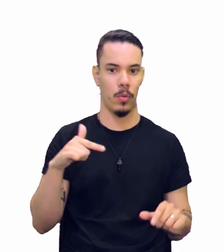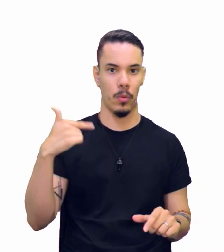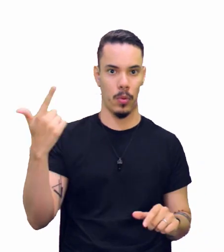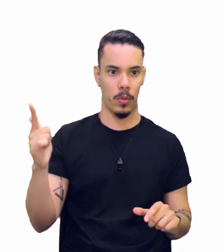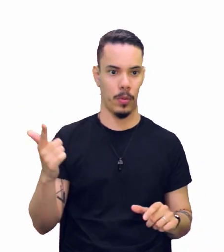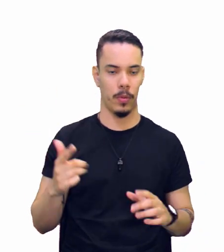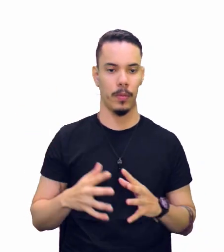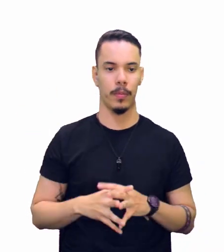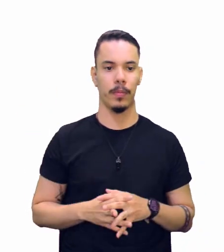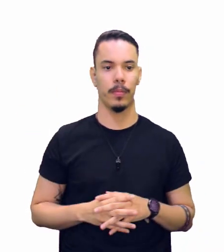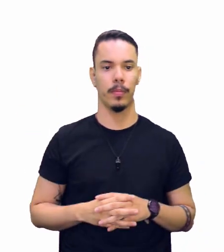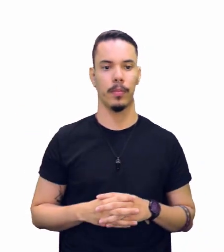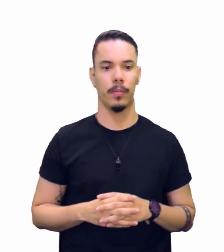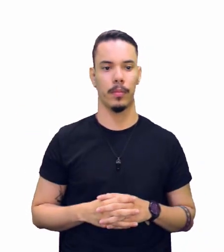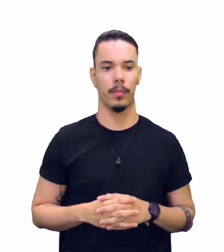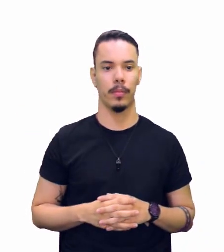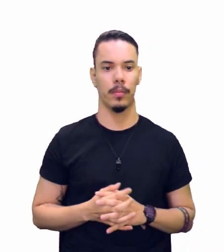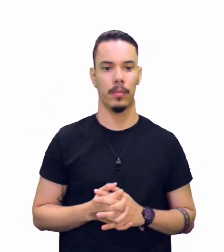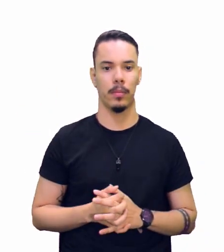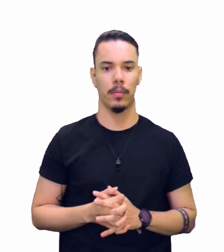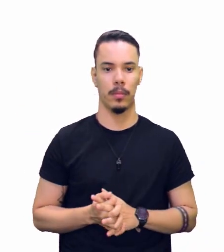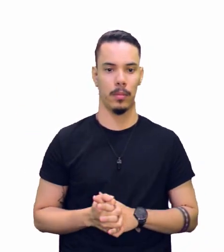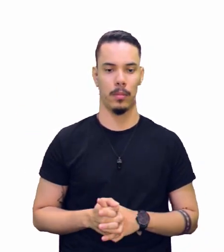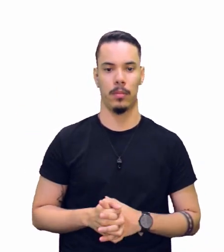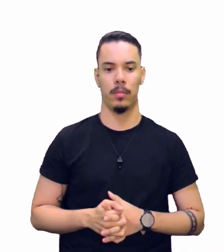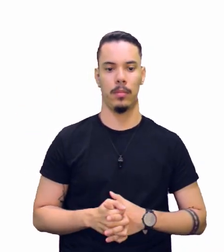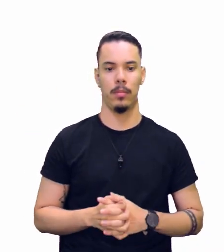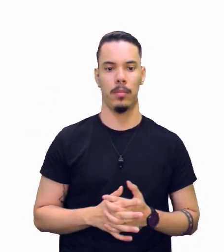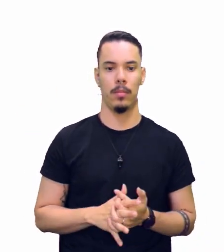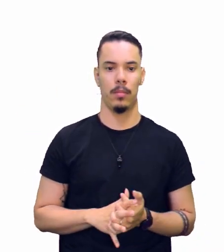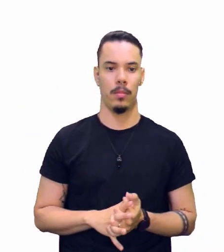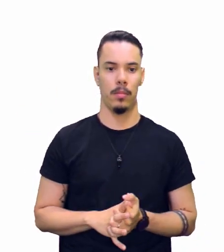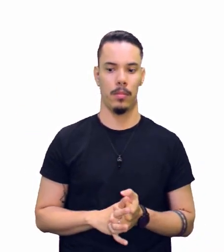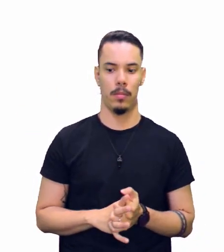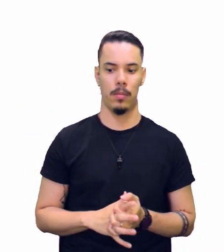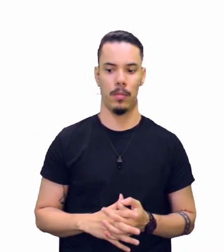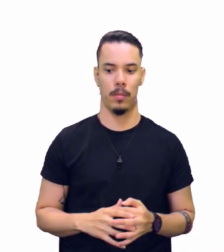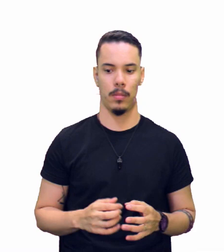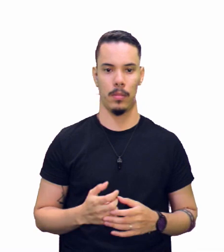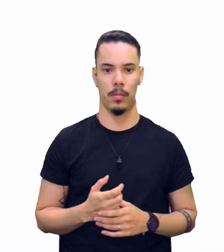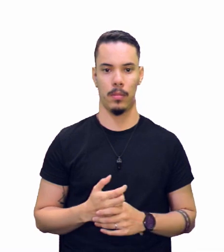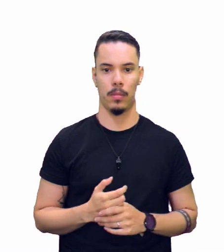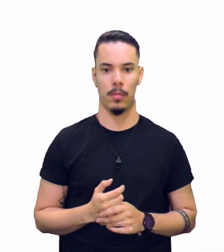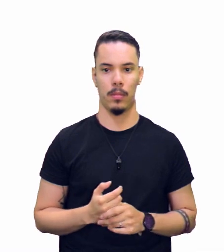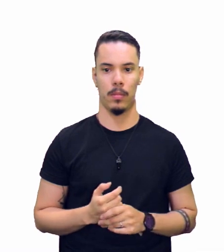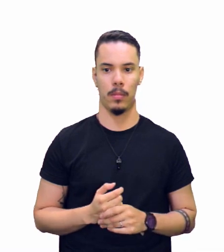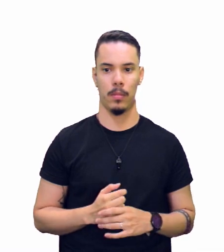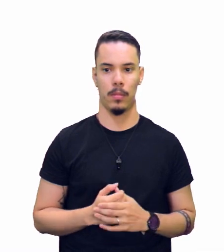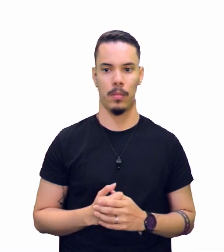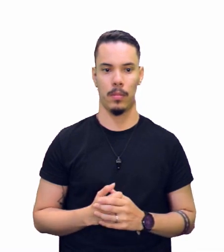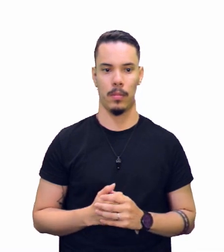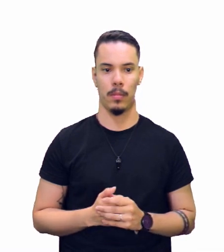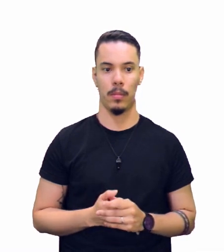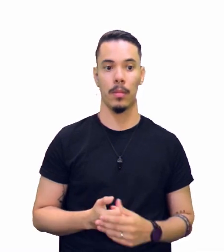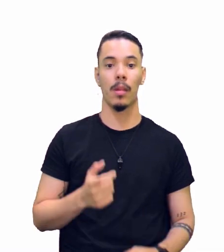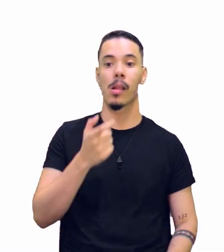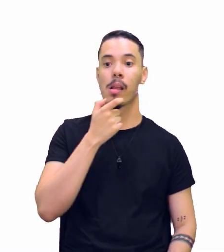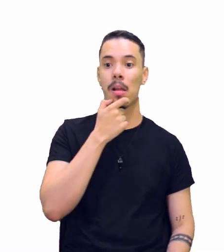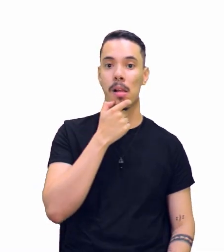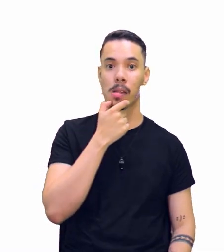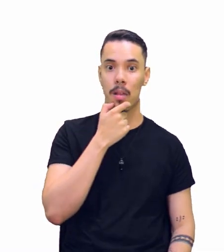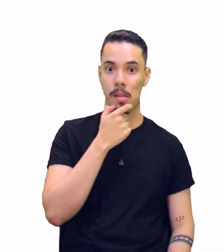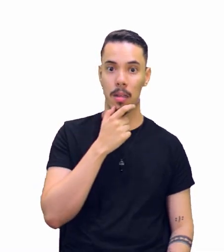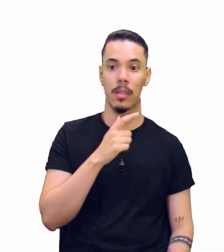só. O zero conditional, que é a condicional zero, em inglês é também conhecido como